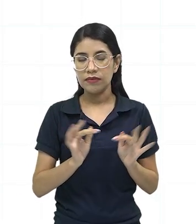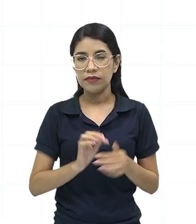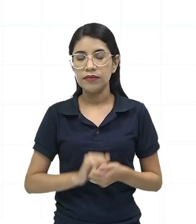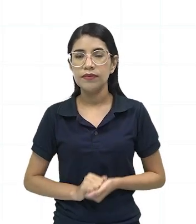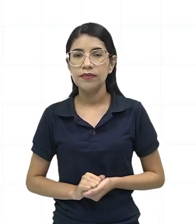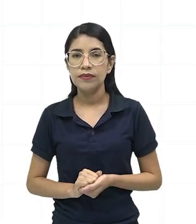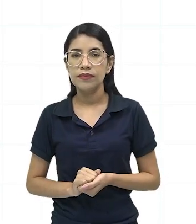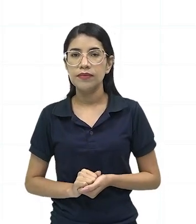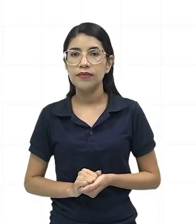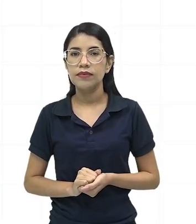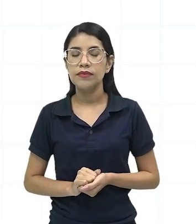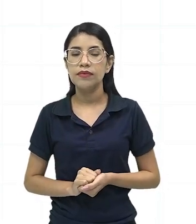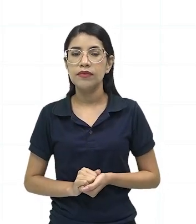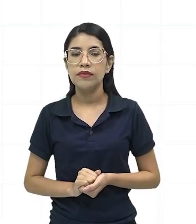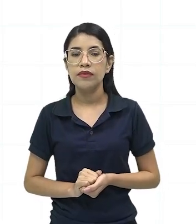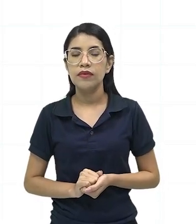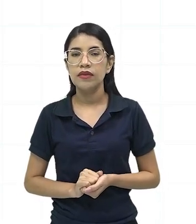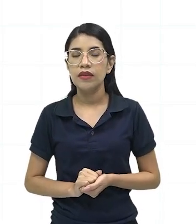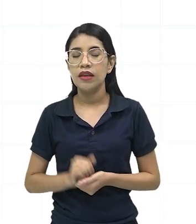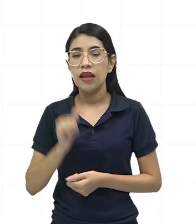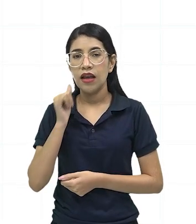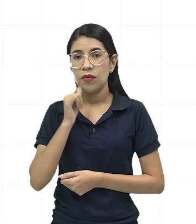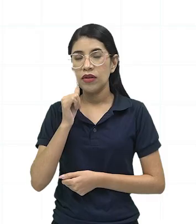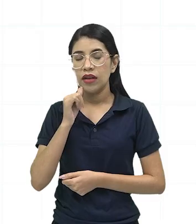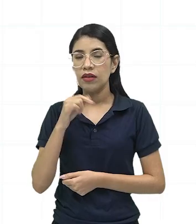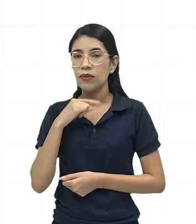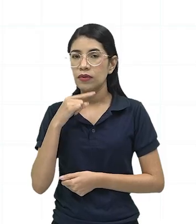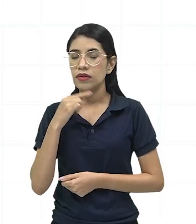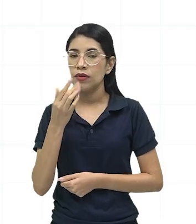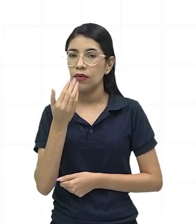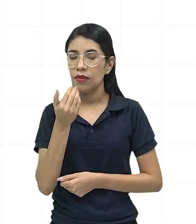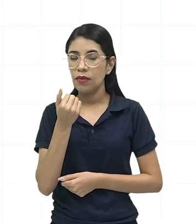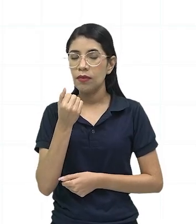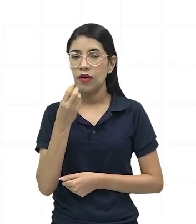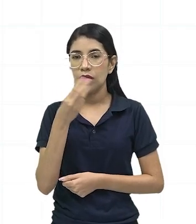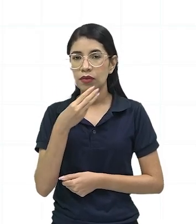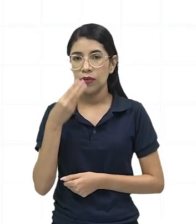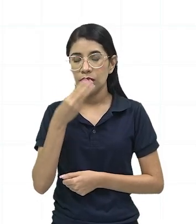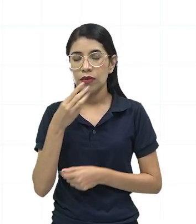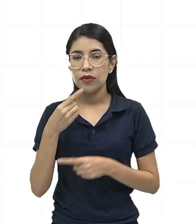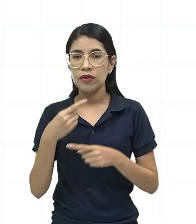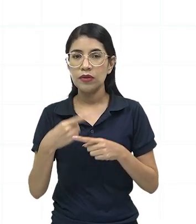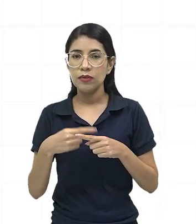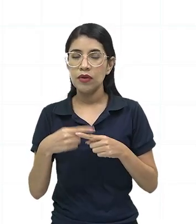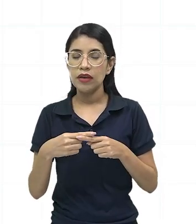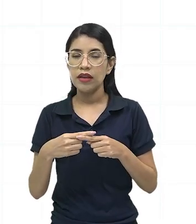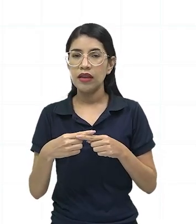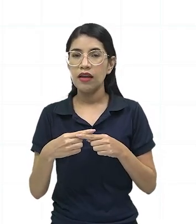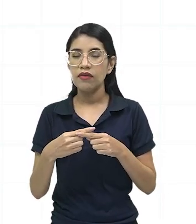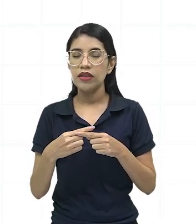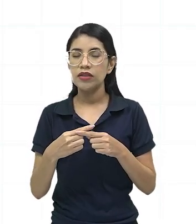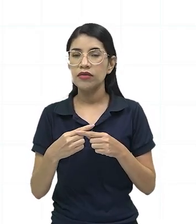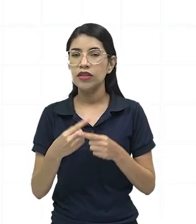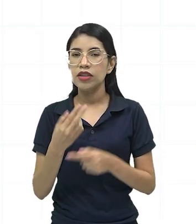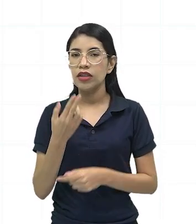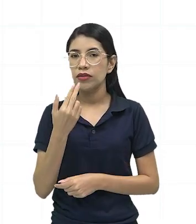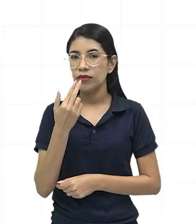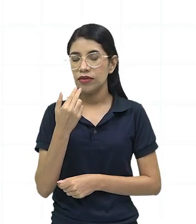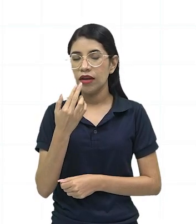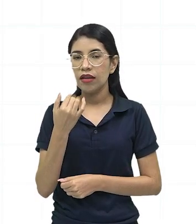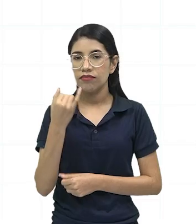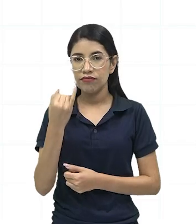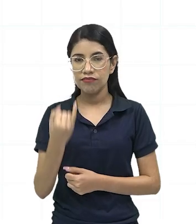oração. Ela não comeu a sobremesa, visto que estava de dieta. Mais uma explicação